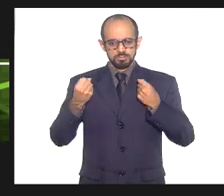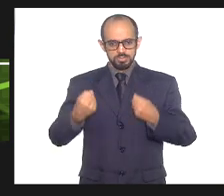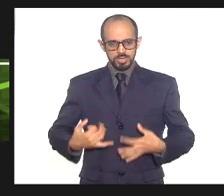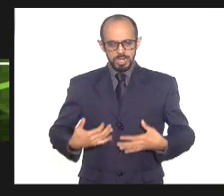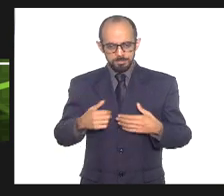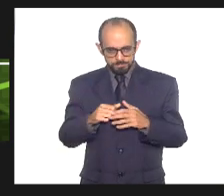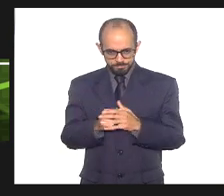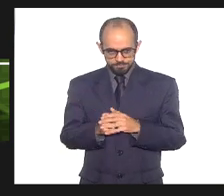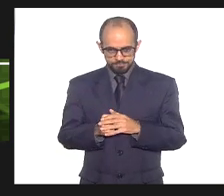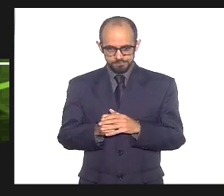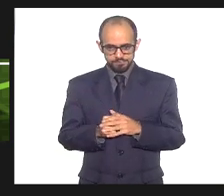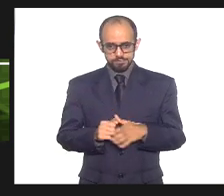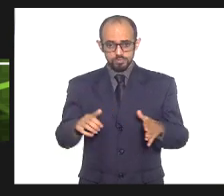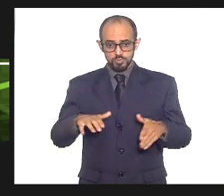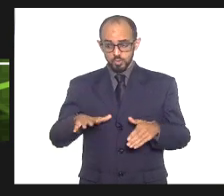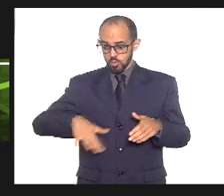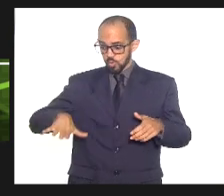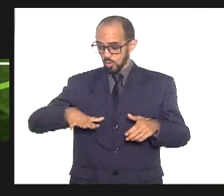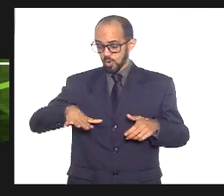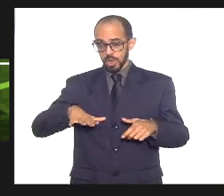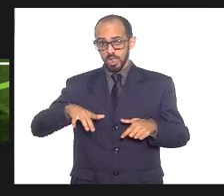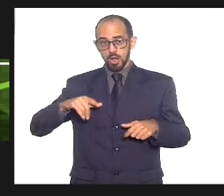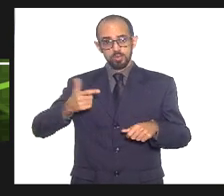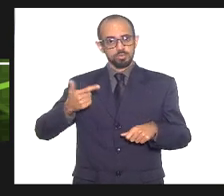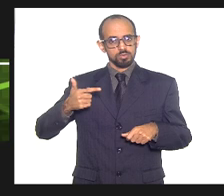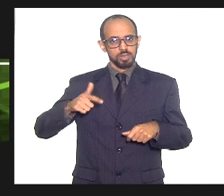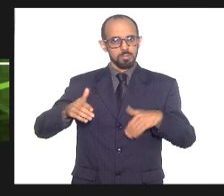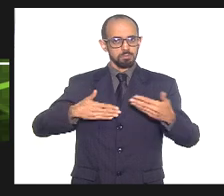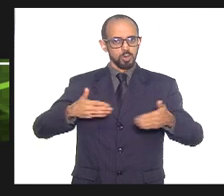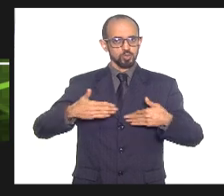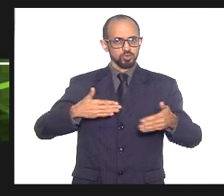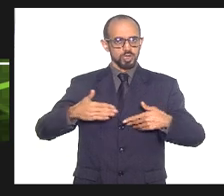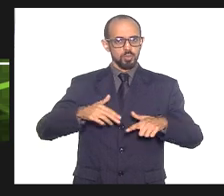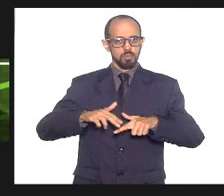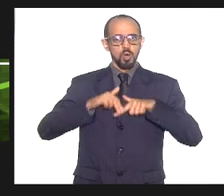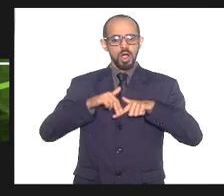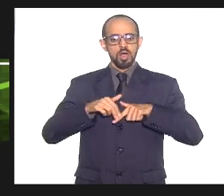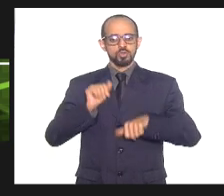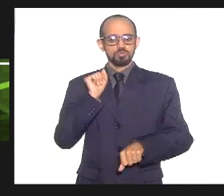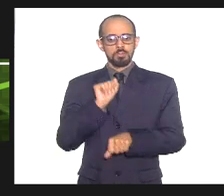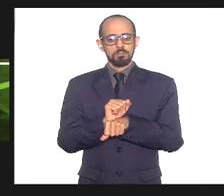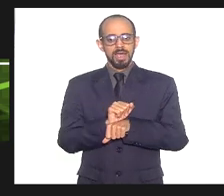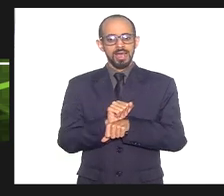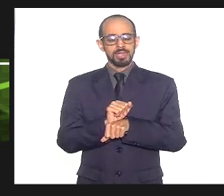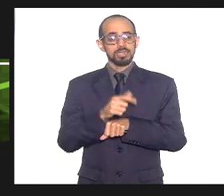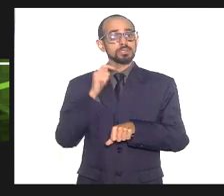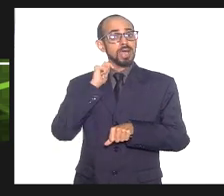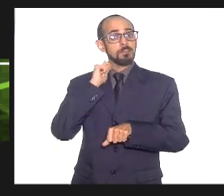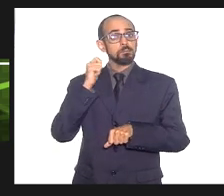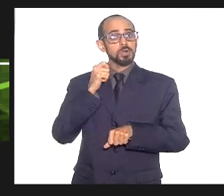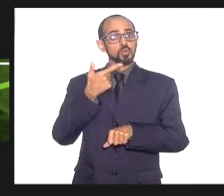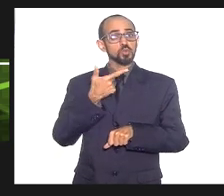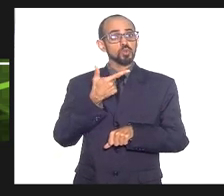anterior, que o campo encontra-se sem produção desde uma parada em abril de 2020.